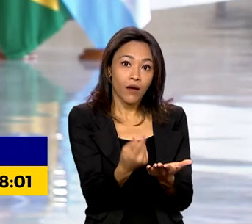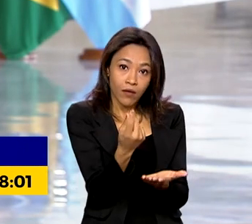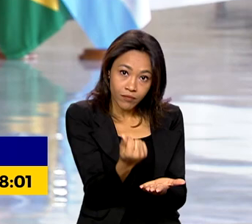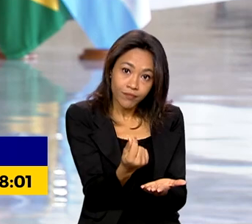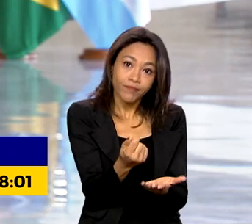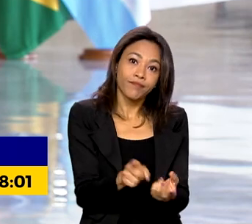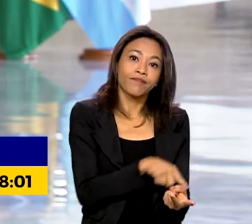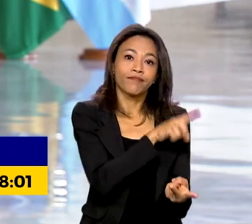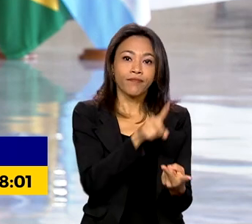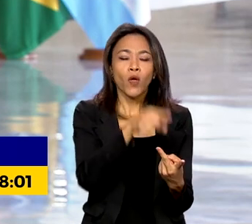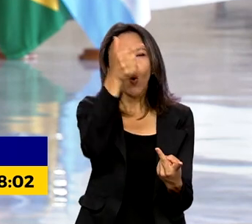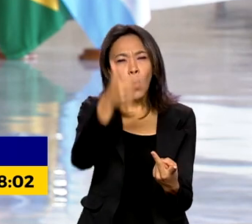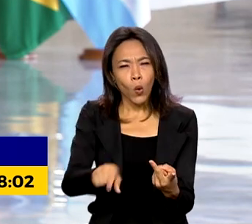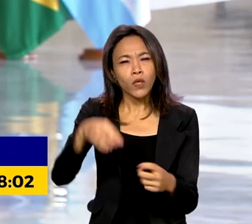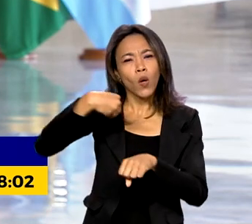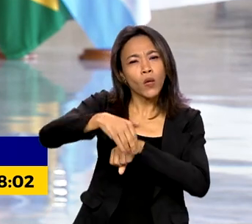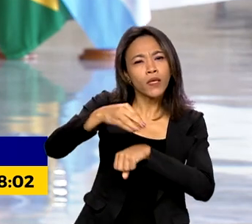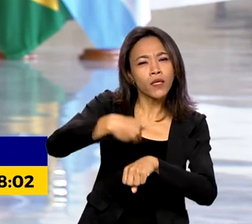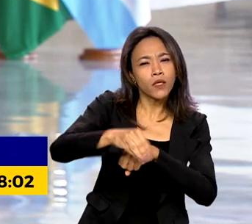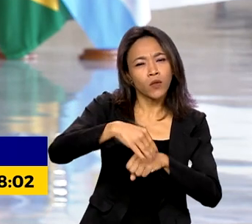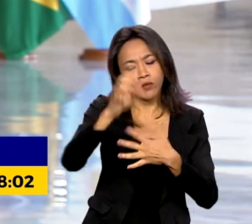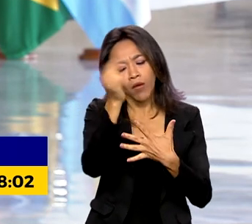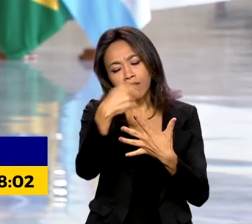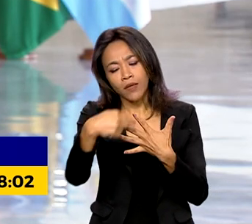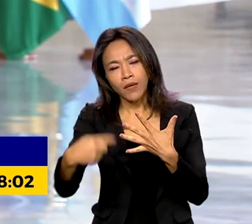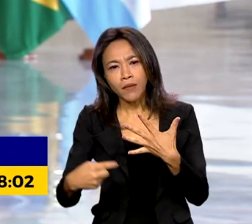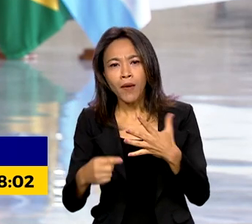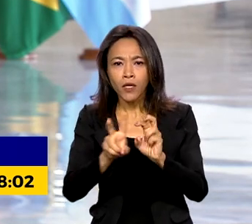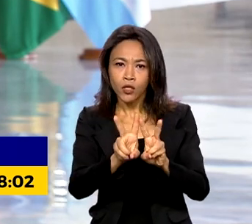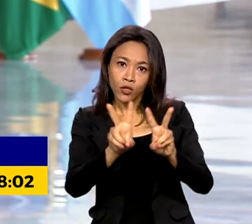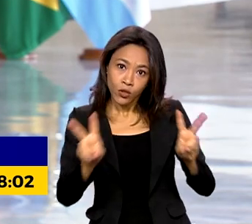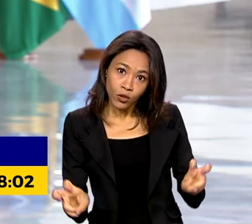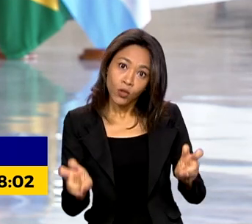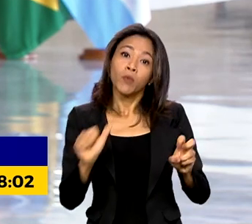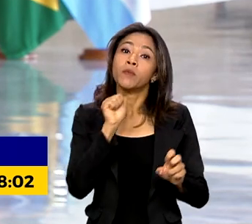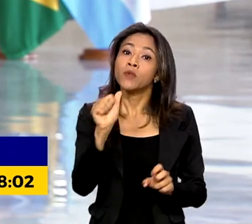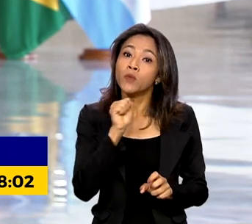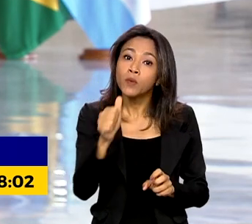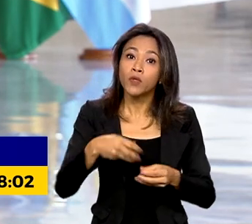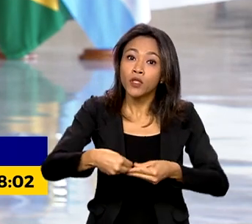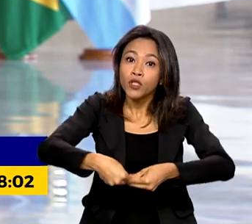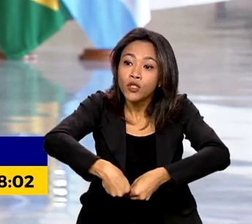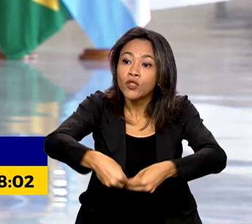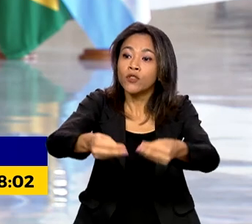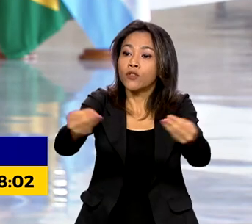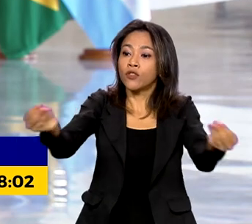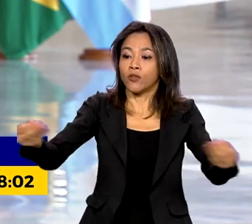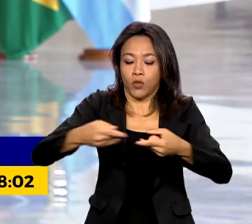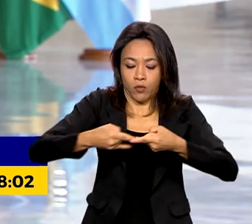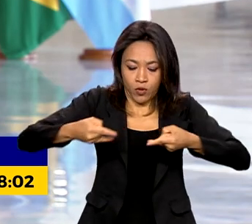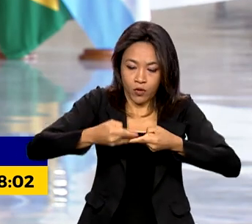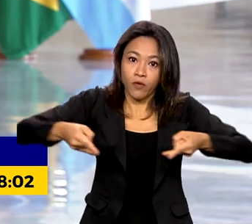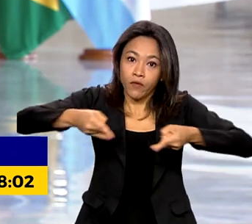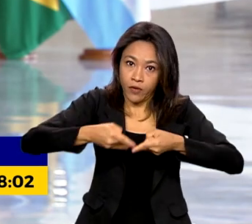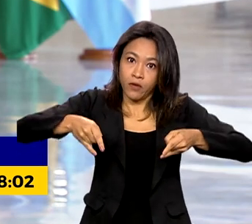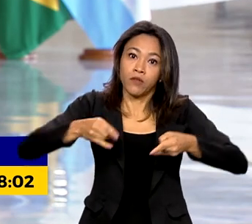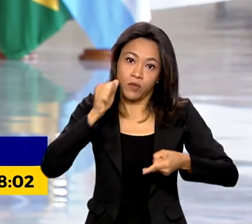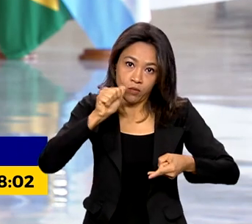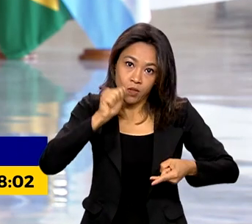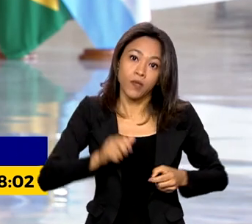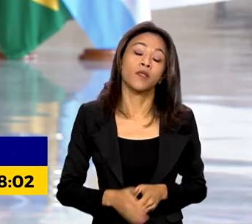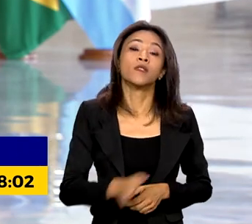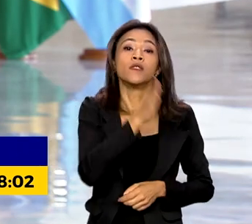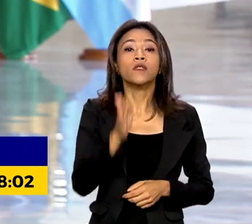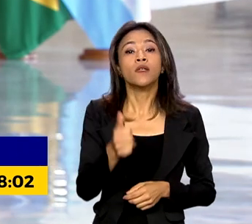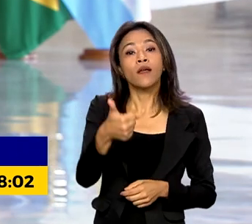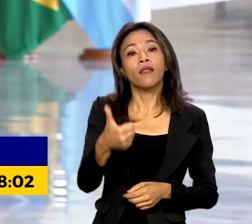Também destacou as orientações para o programa de dignidade menstrual e distribuição de absorventes e ainda, né, o anúncio de 10 mil